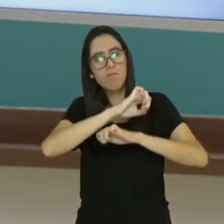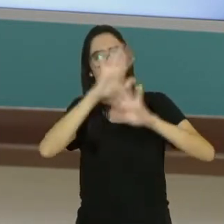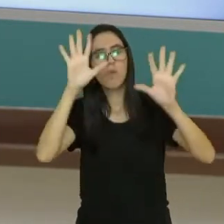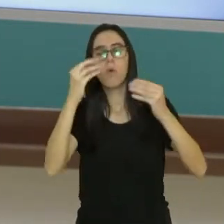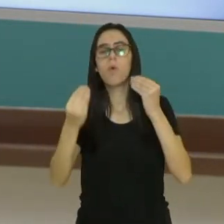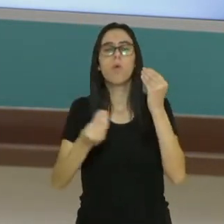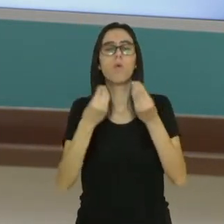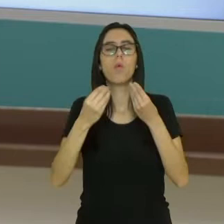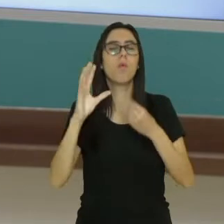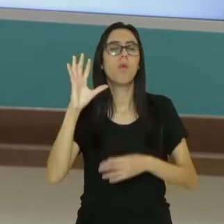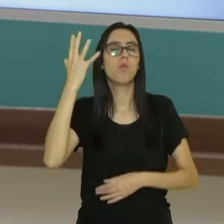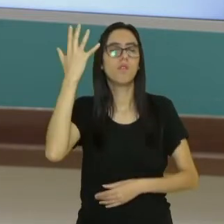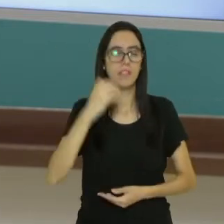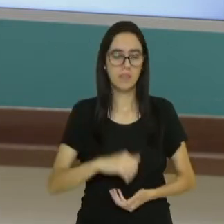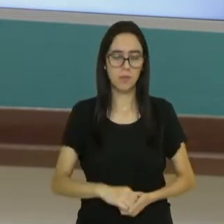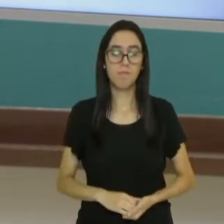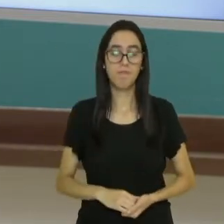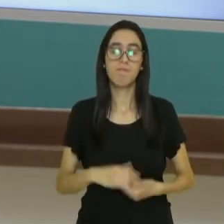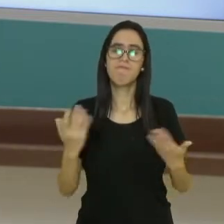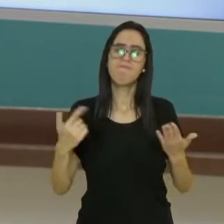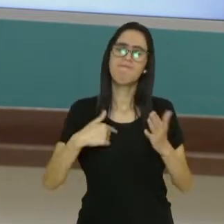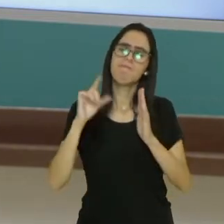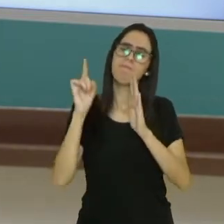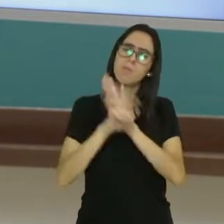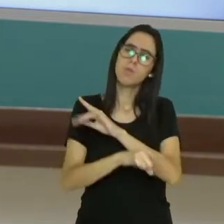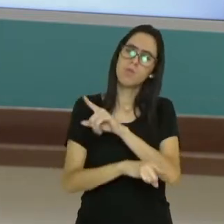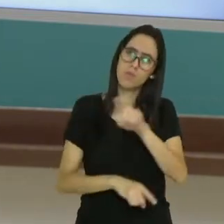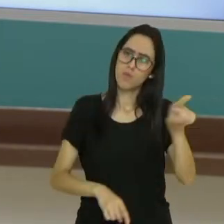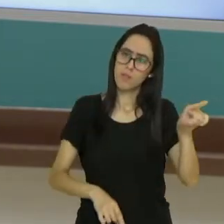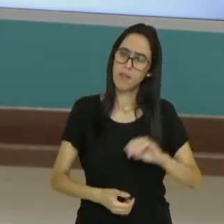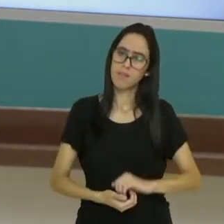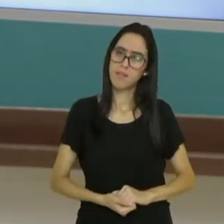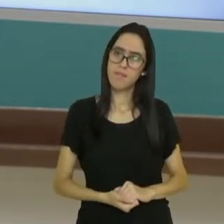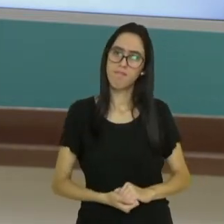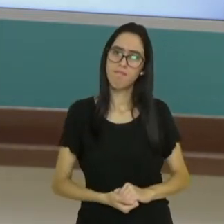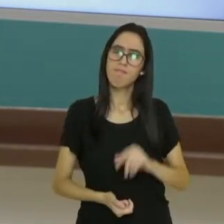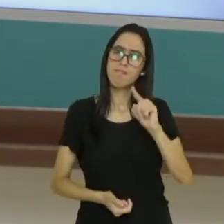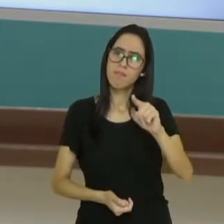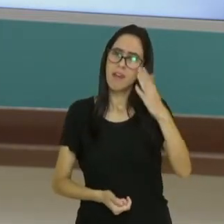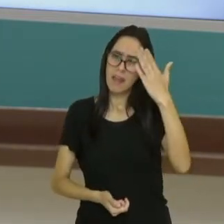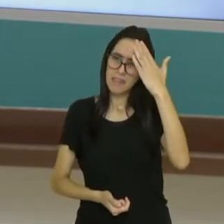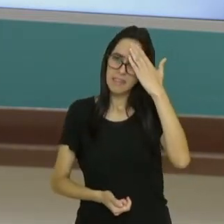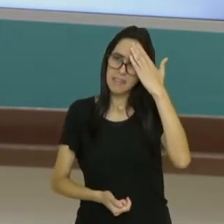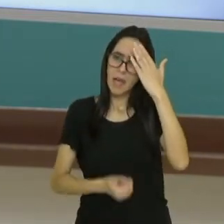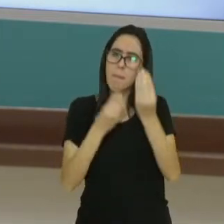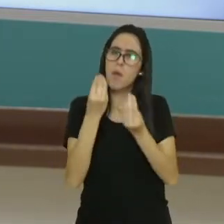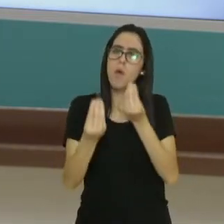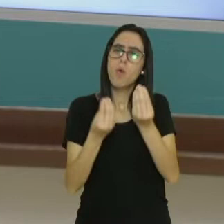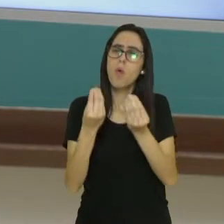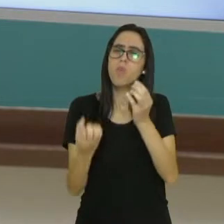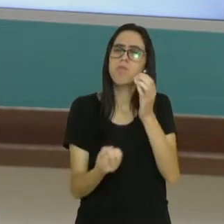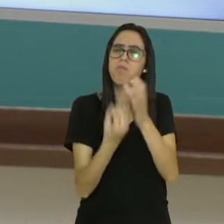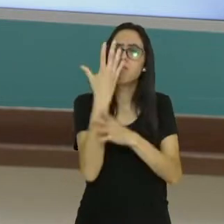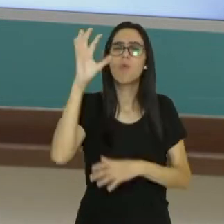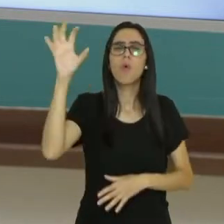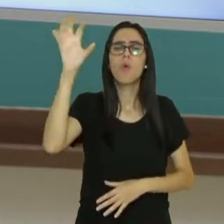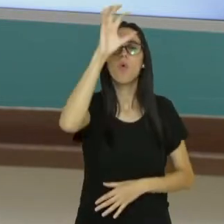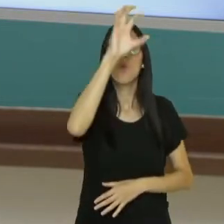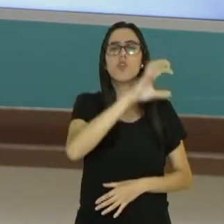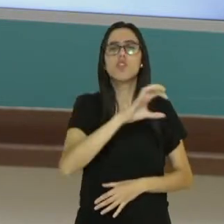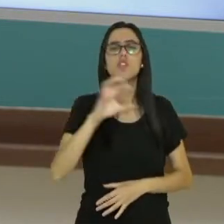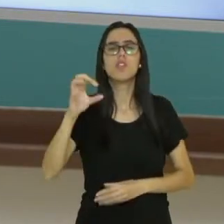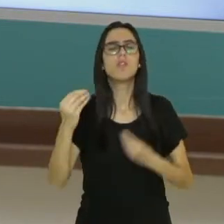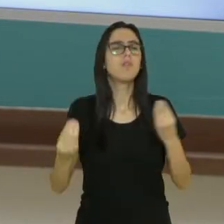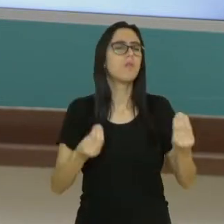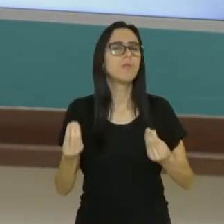como tudo aconteceu. E aí eu pergunto para vocês, você sabe como se formaram os continentes da Terra? Será